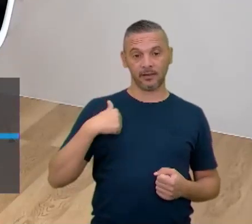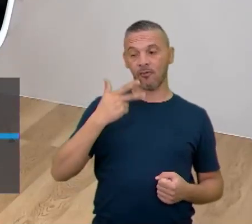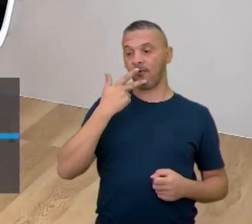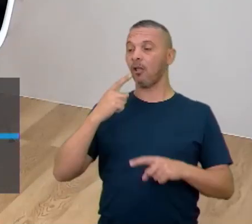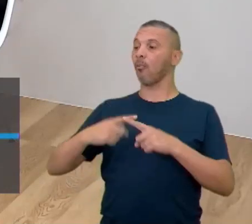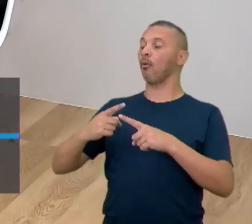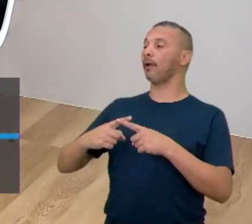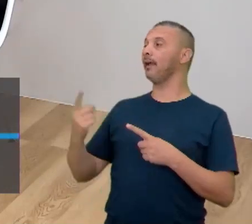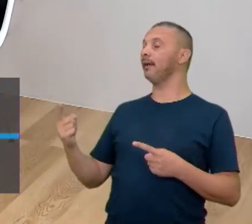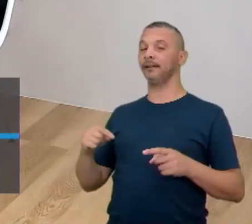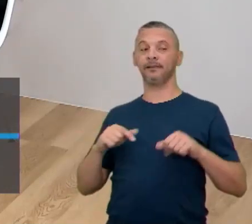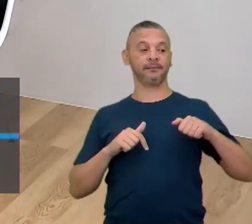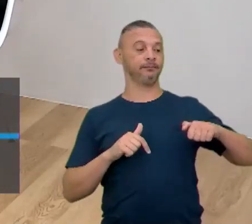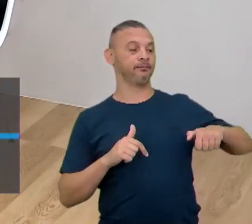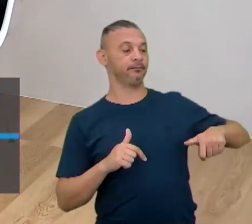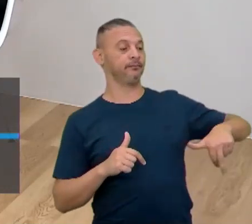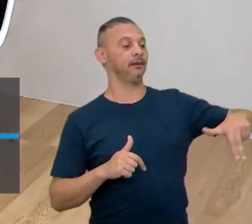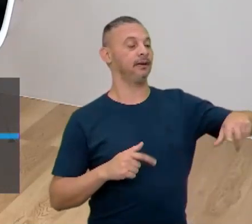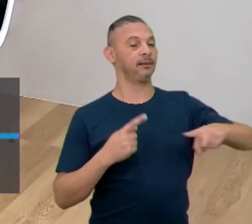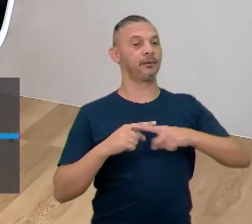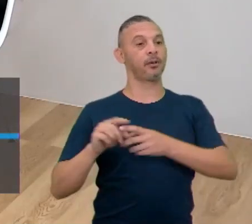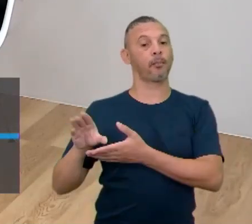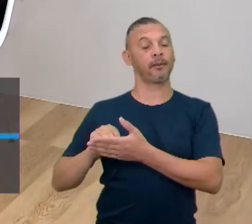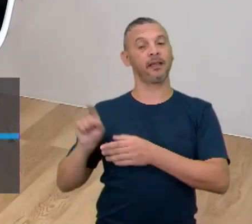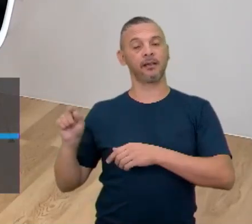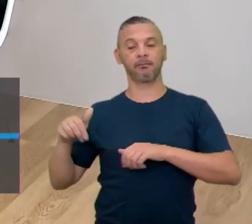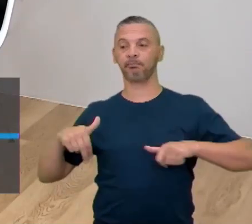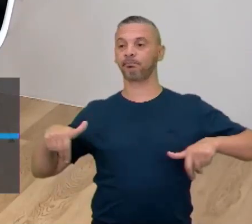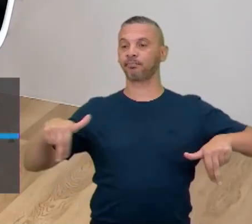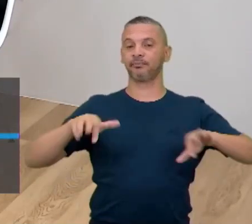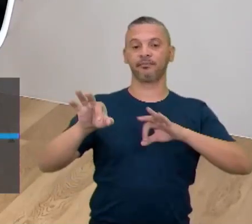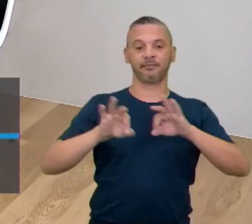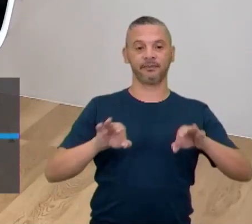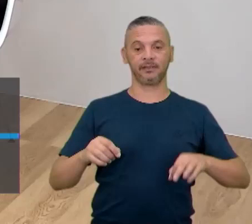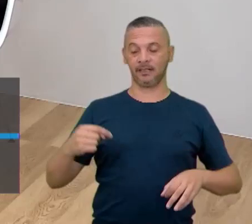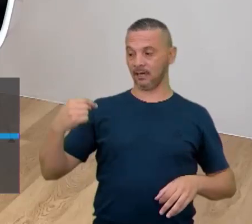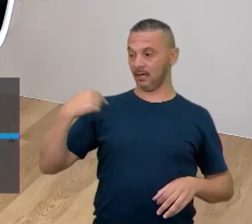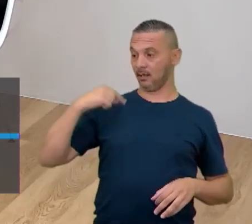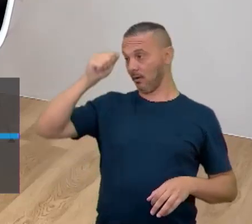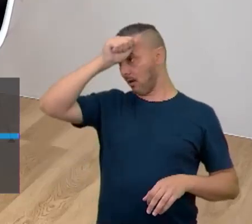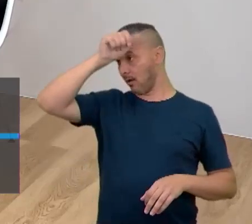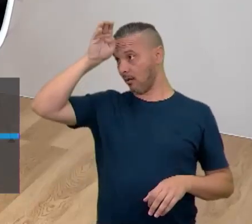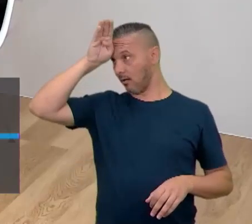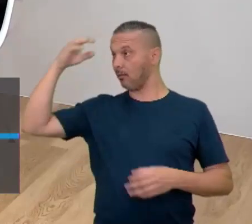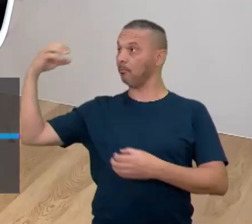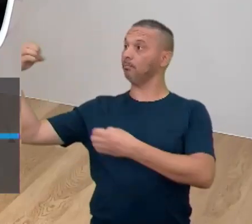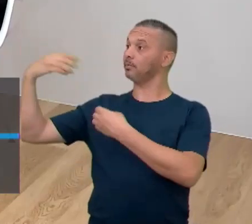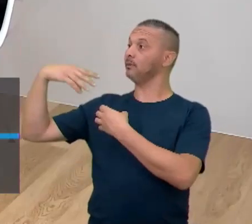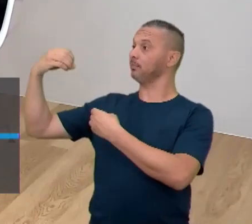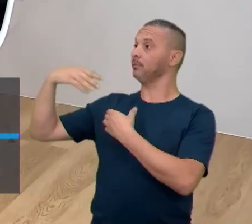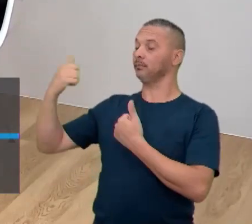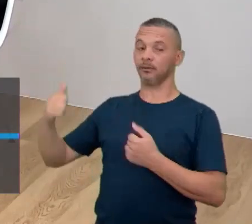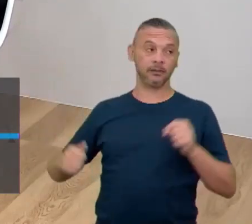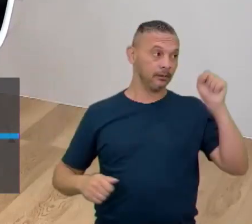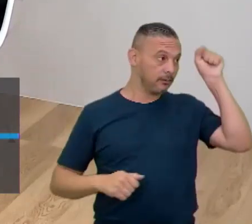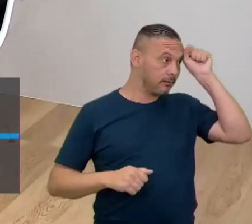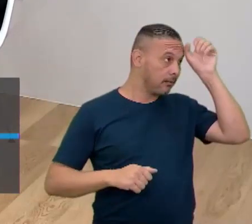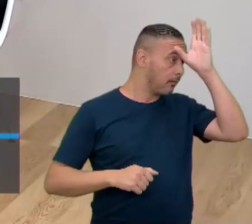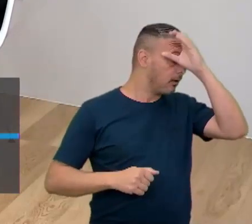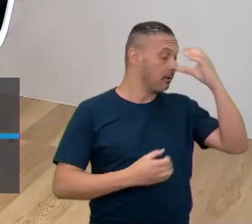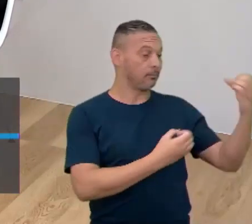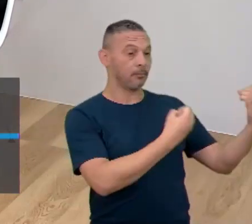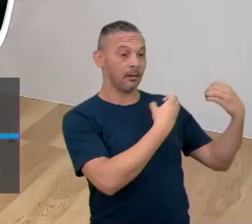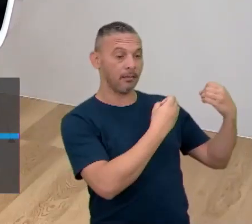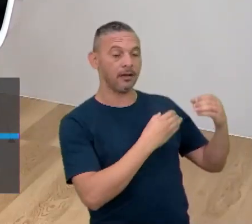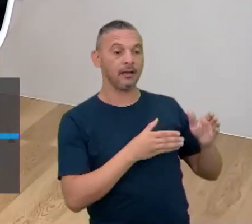causa disso. Você anda por causa Sim, disso. sim. Você foi alfabetizado por causa disso. Você criou